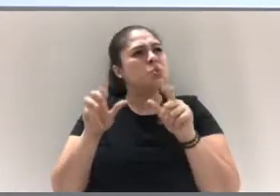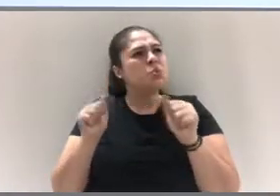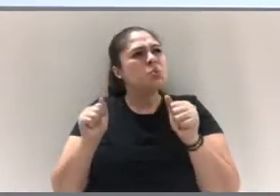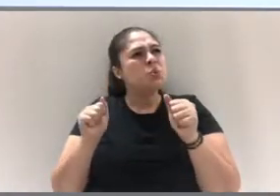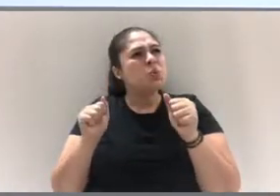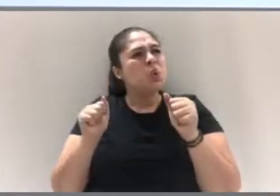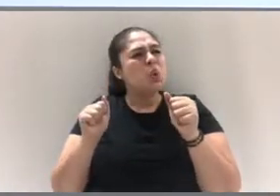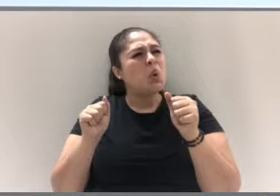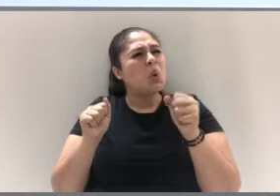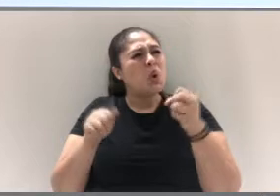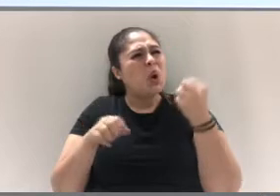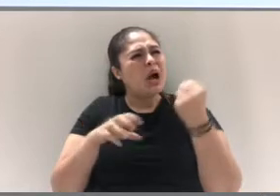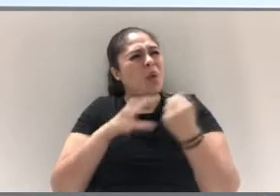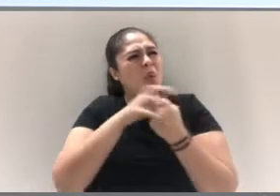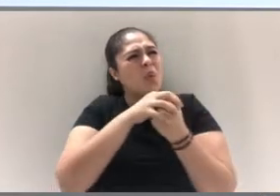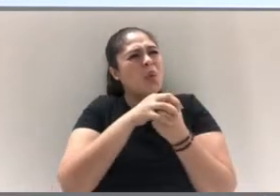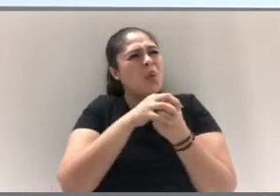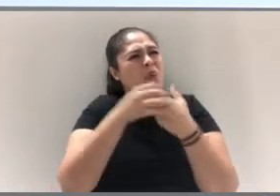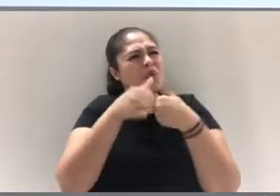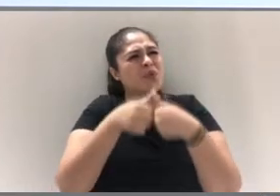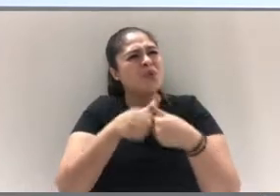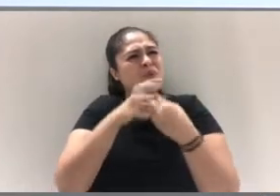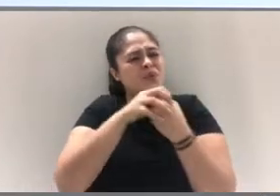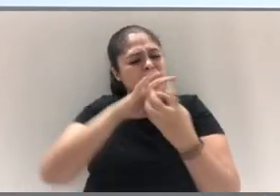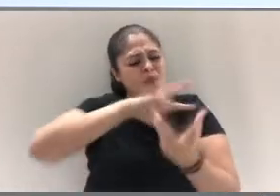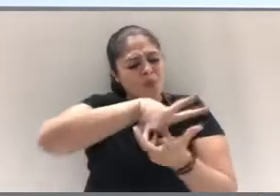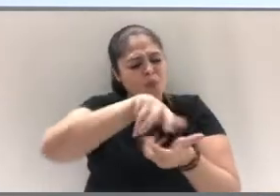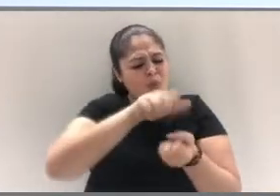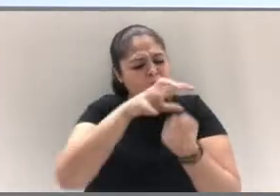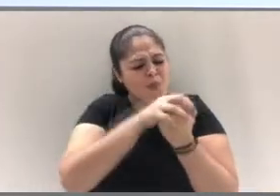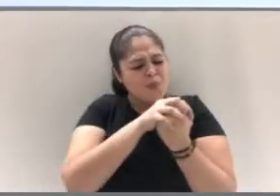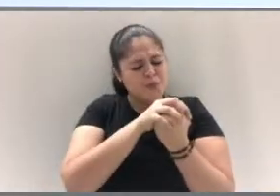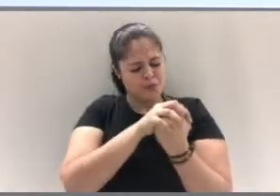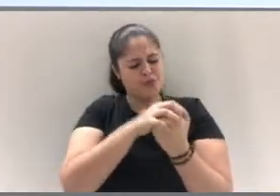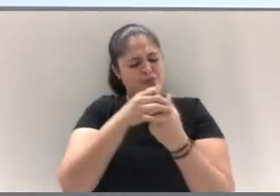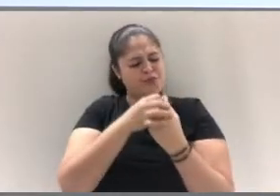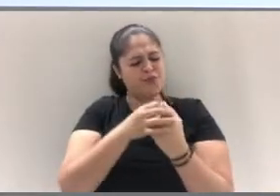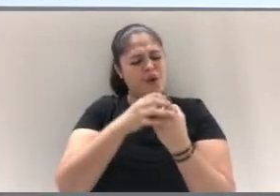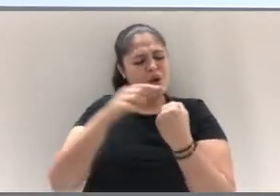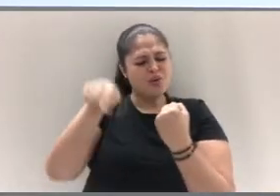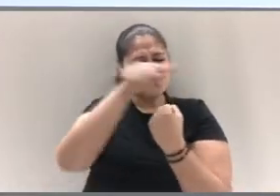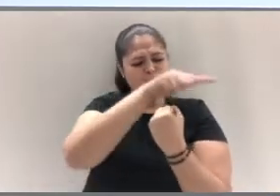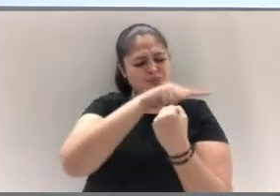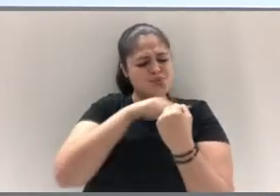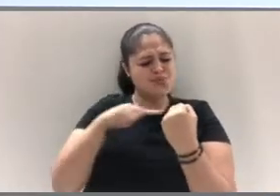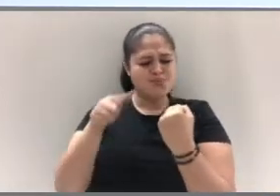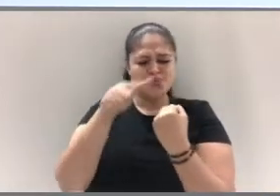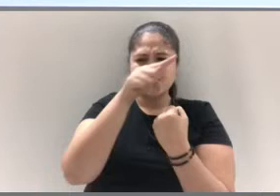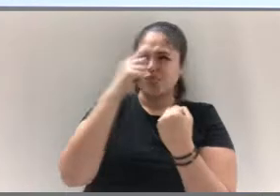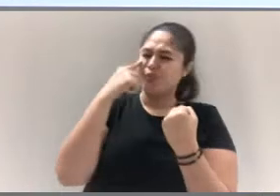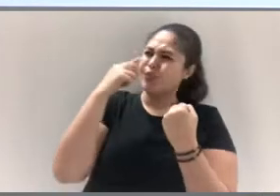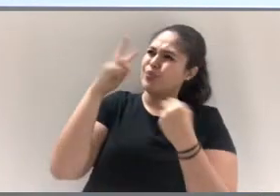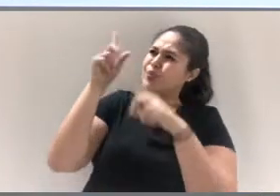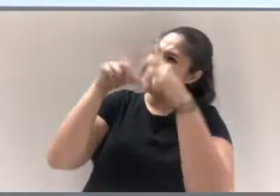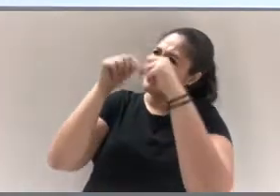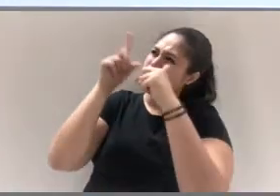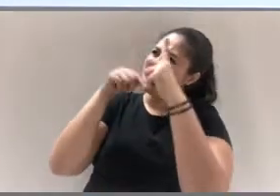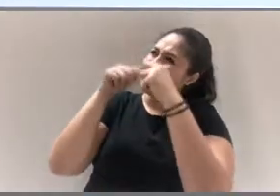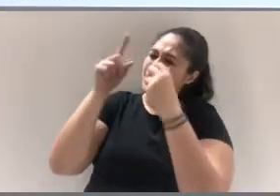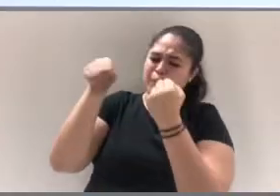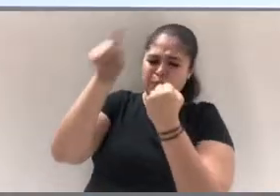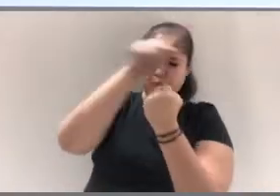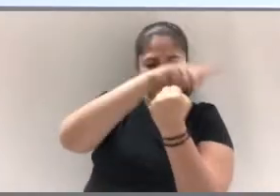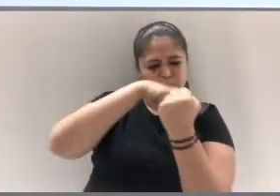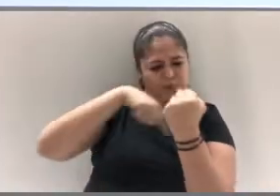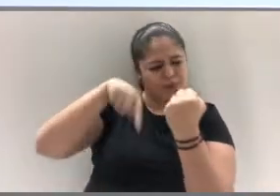todos os astros girando em torno da Terra, como se a Terra fosse um corpo estático no centro do Sistema